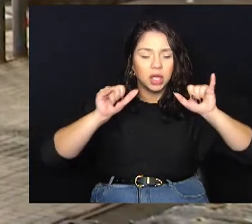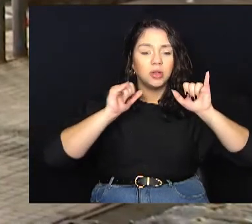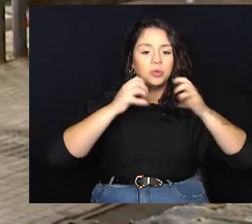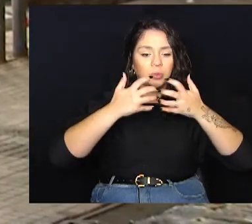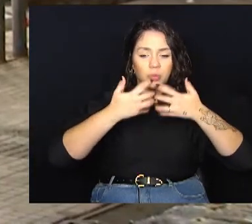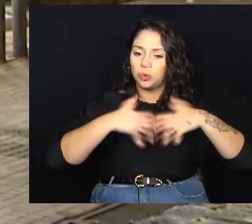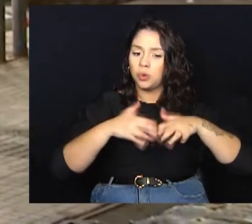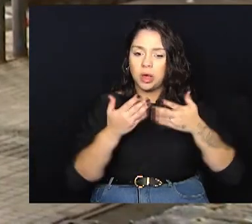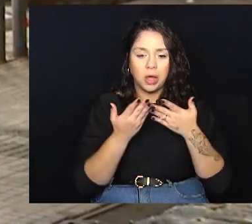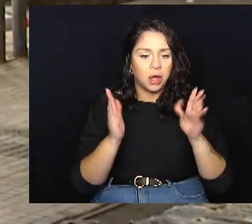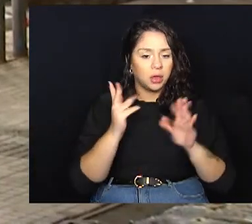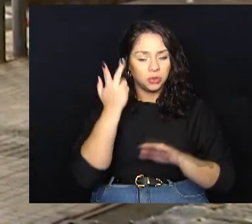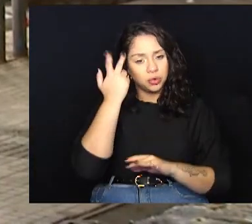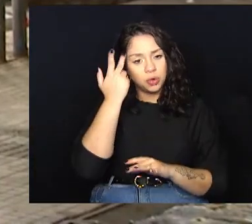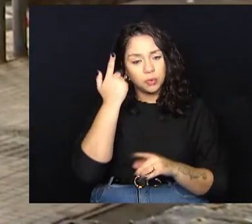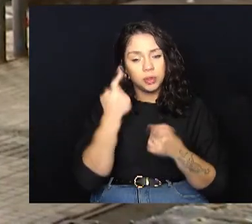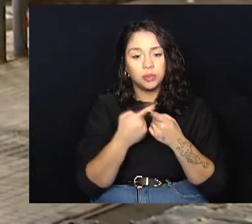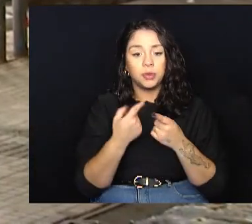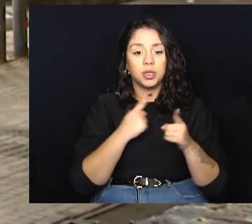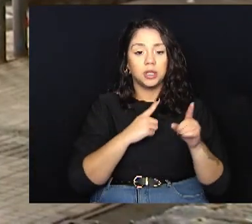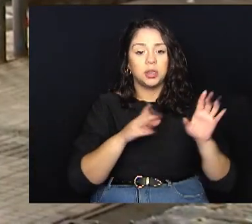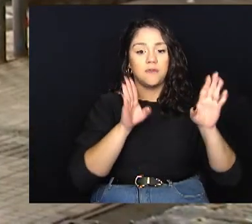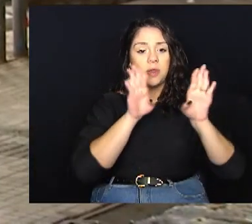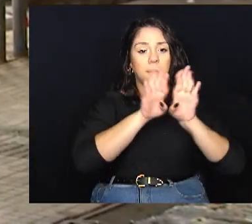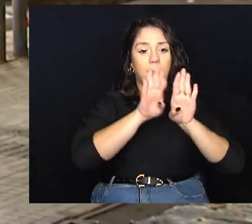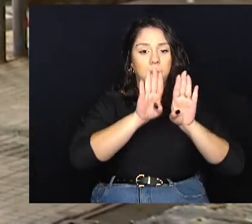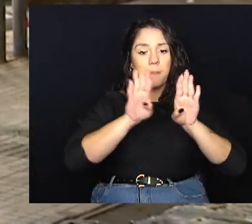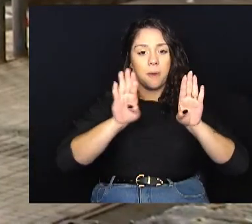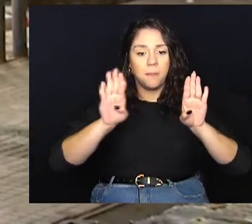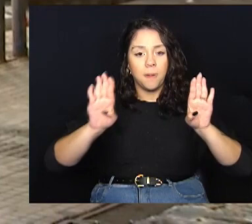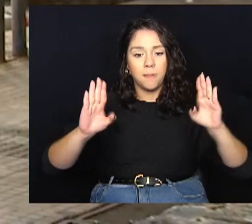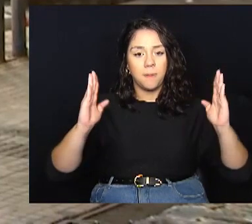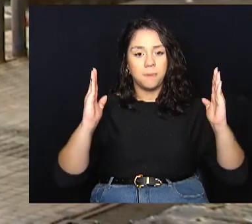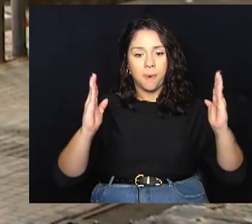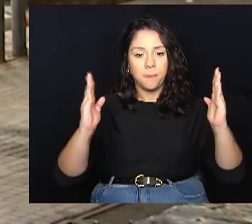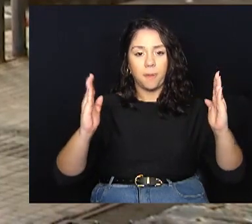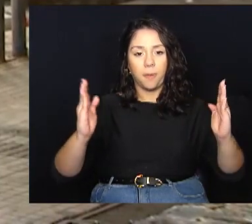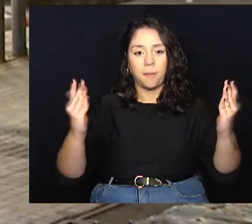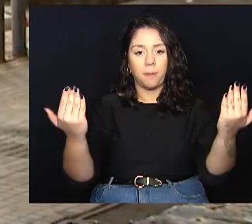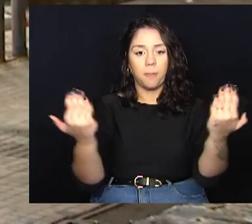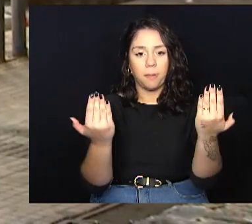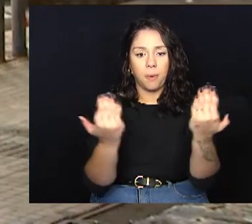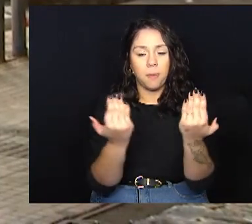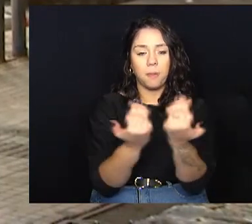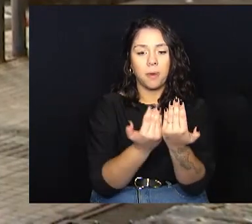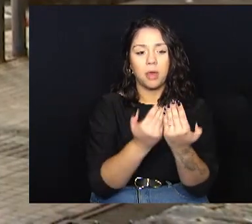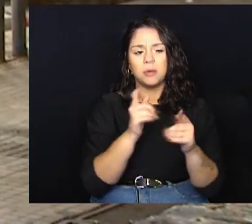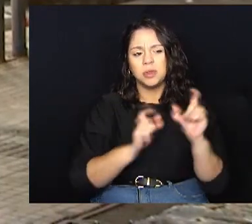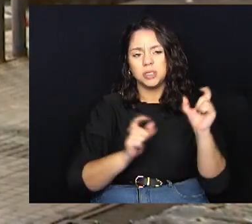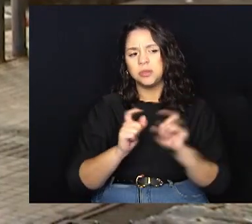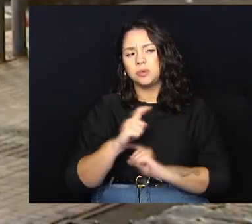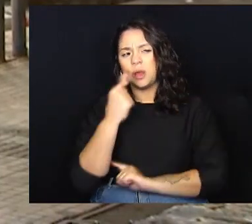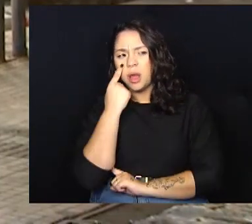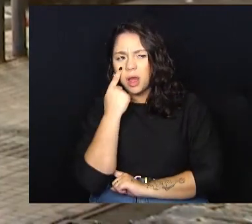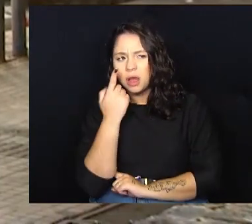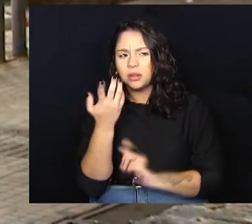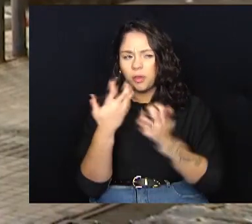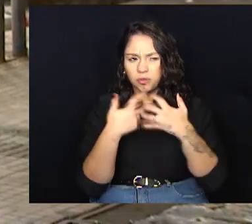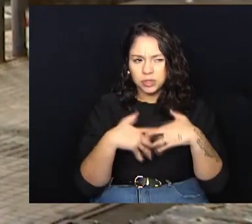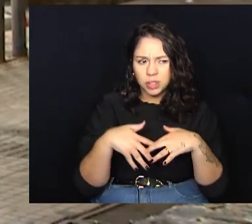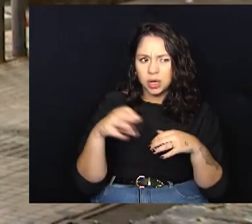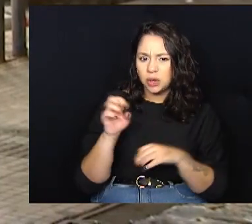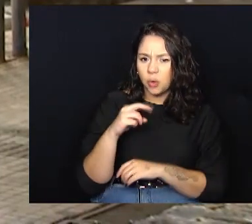conta da dos tapumes foram colocados então deixa o público um pouco assim está funcionando não tá